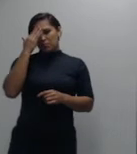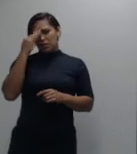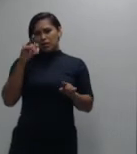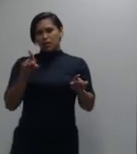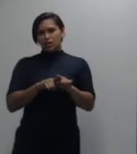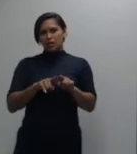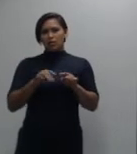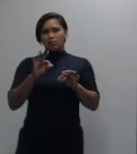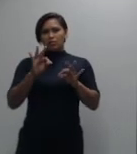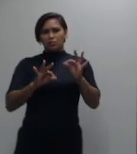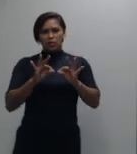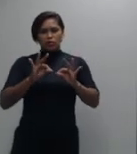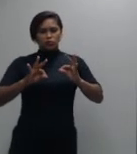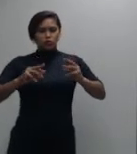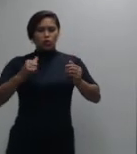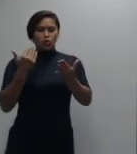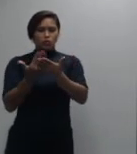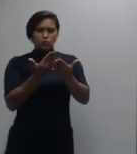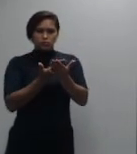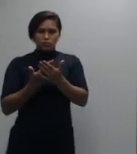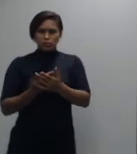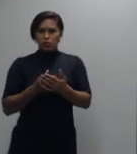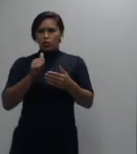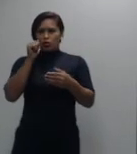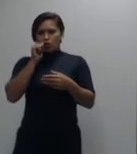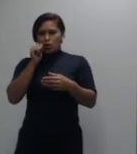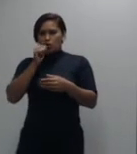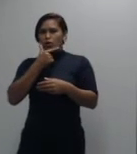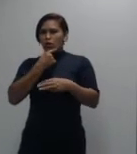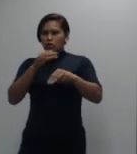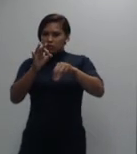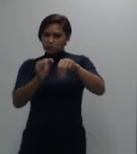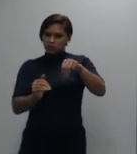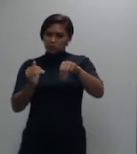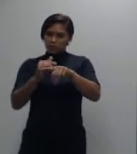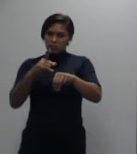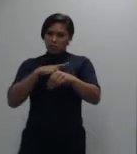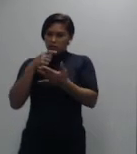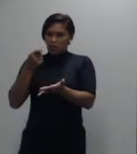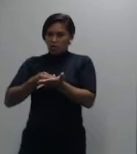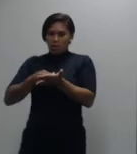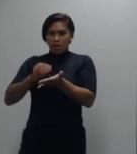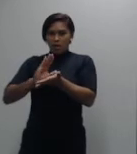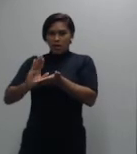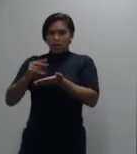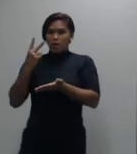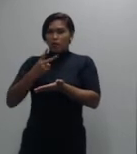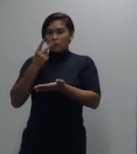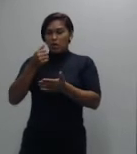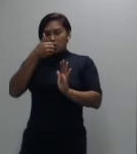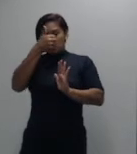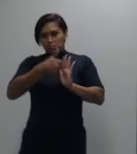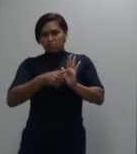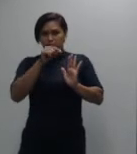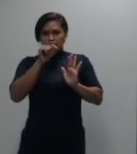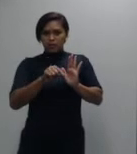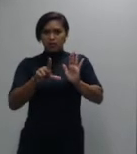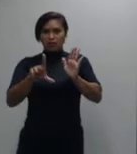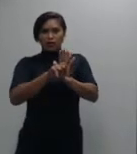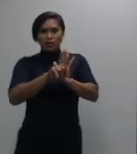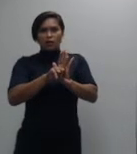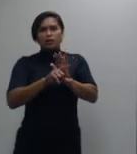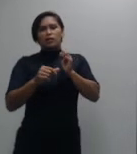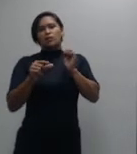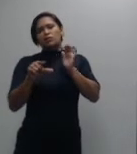tudo é só os meninos que os meninos têm sobre a estrela da indenização explico aqui além do artigo